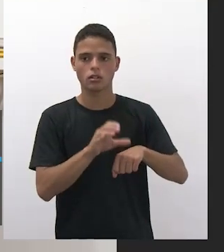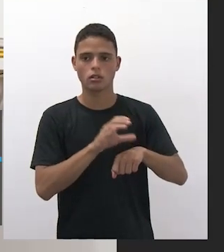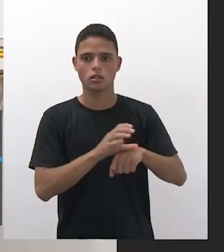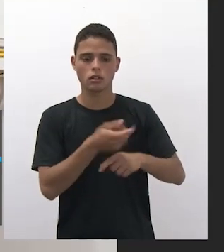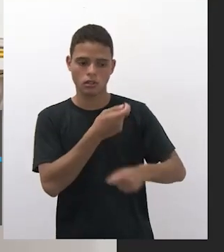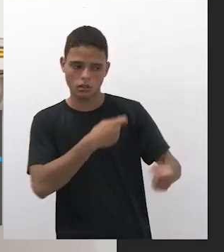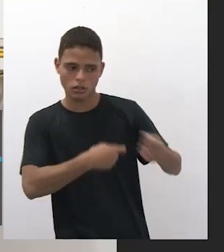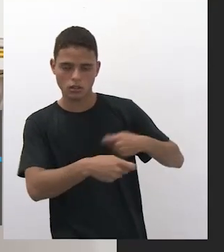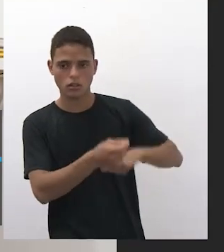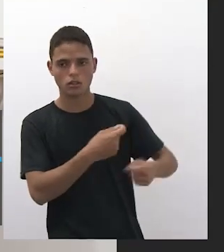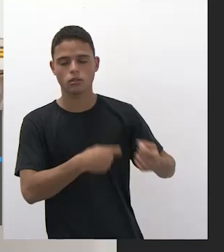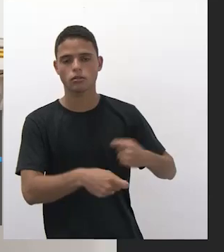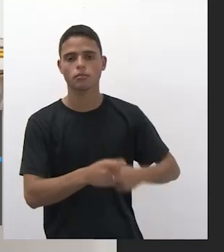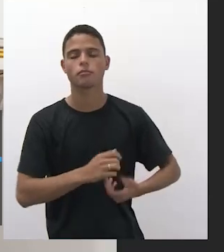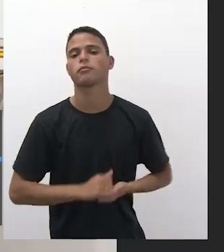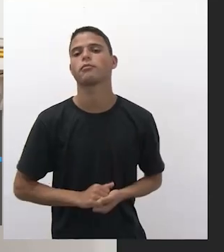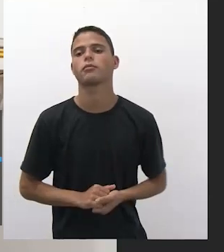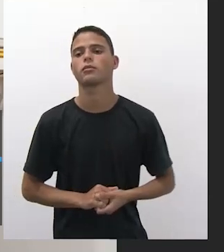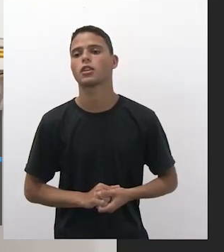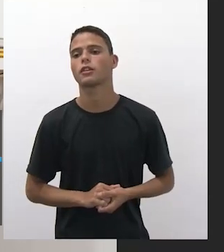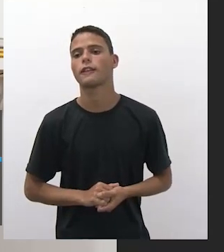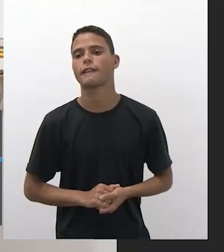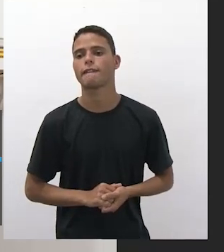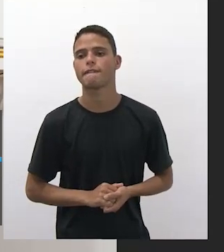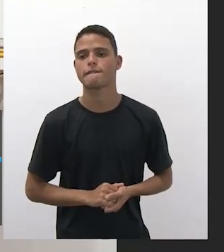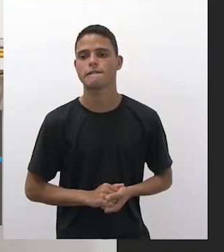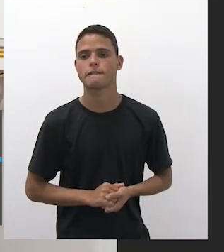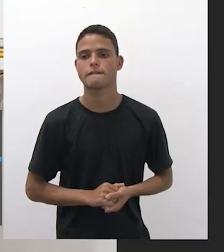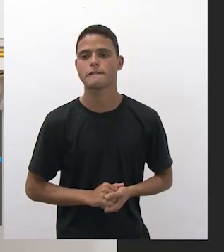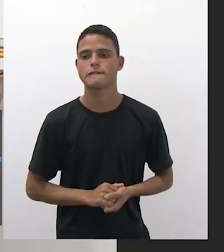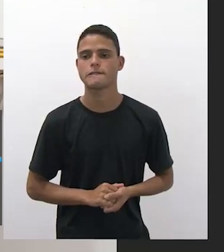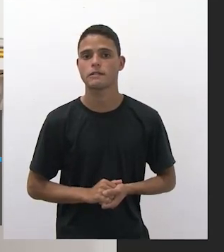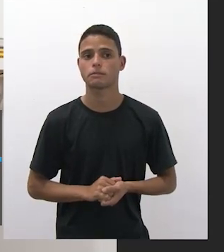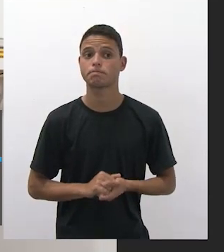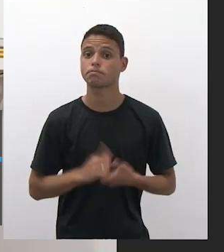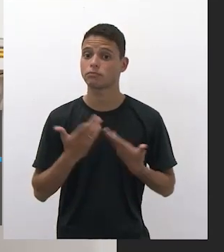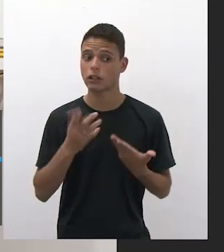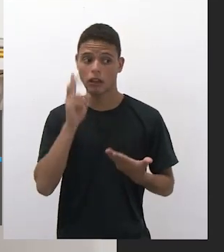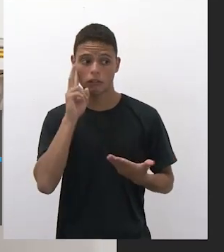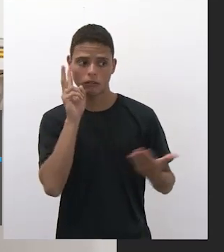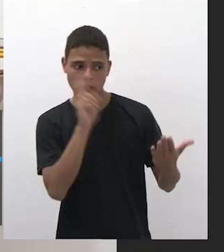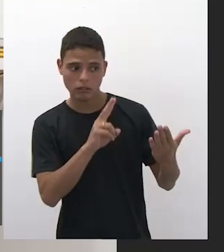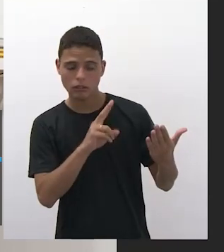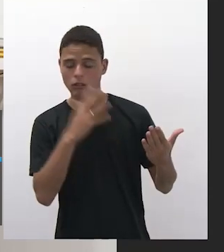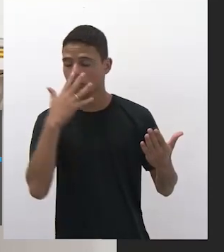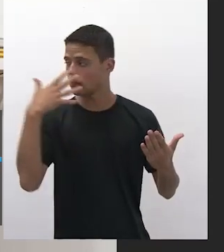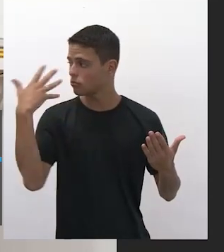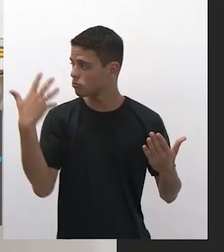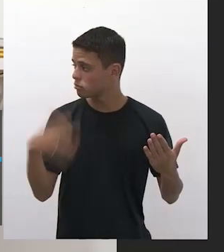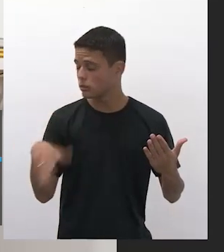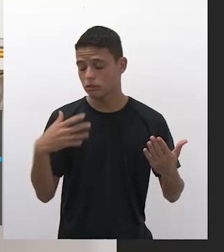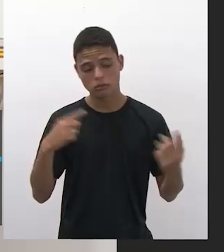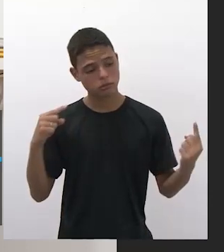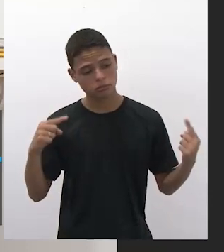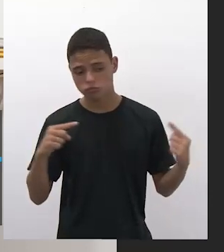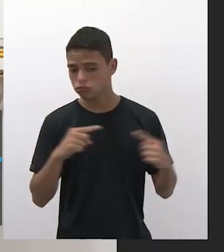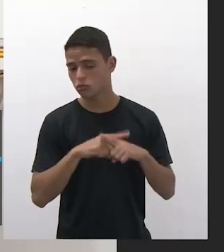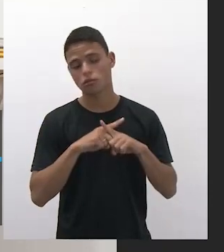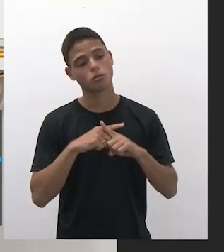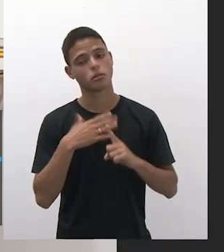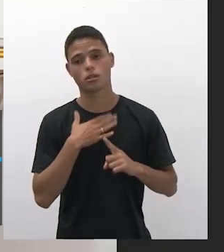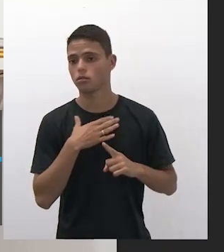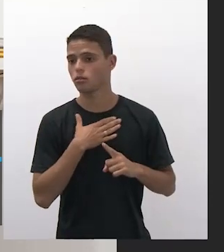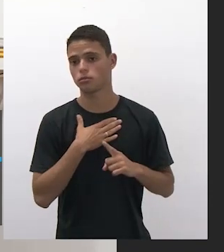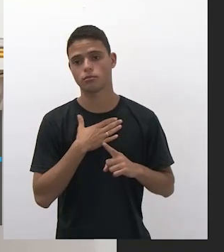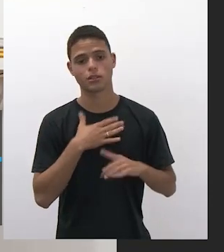gestão financeira. Que foi assim, eu falei, meu Deus, eu não tenho nada a ver com exatas, eu não